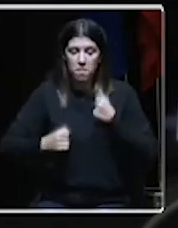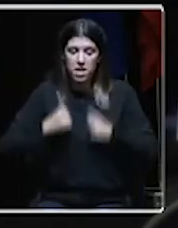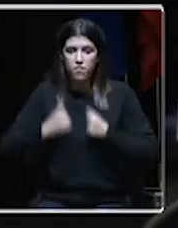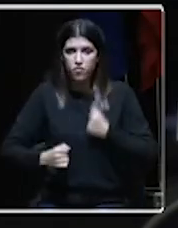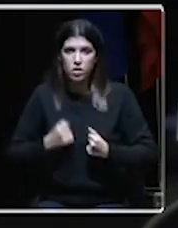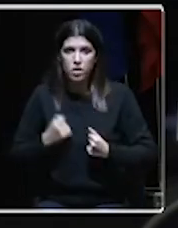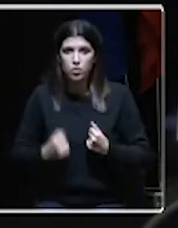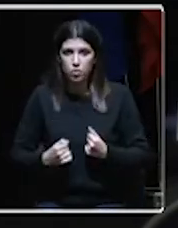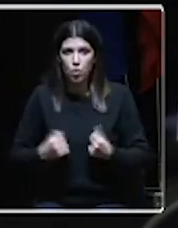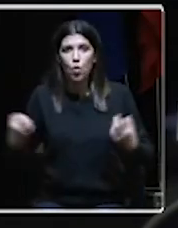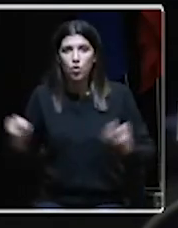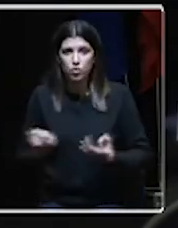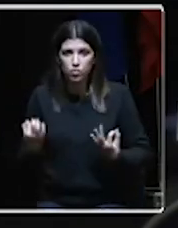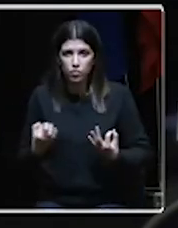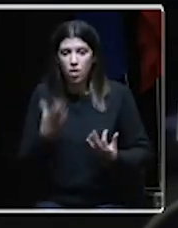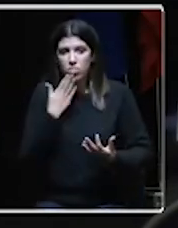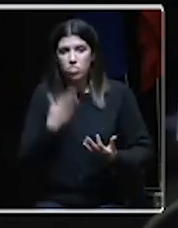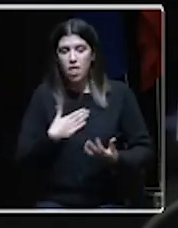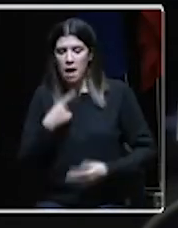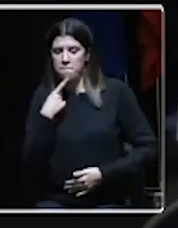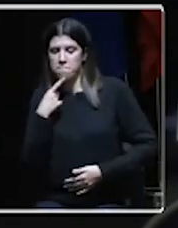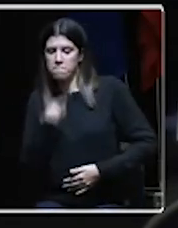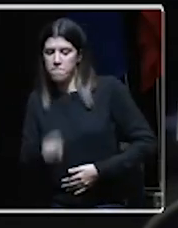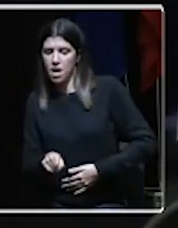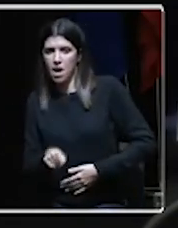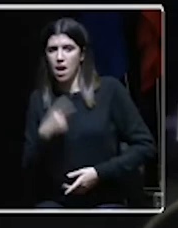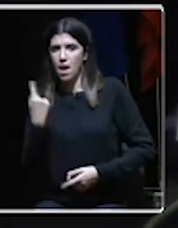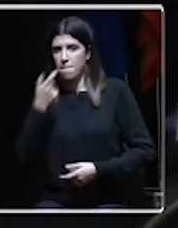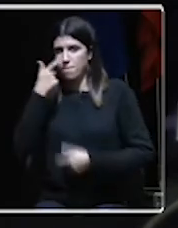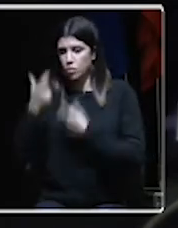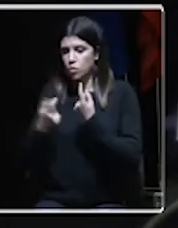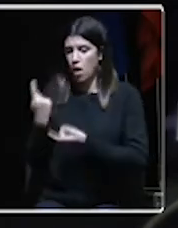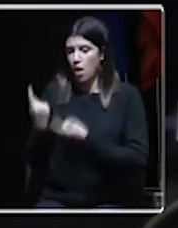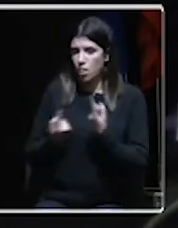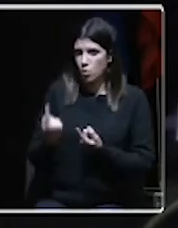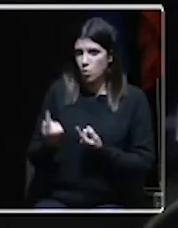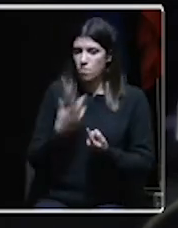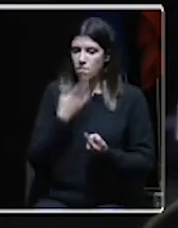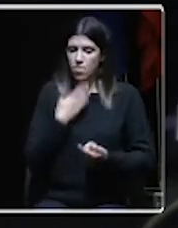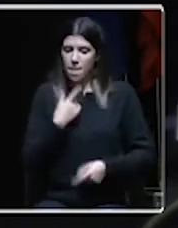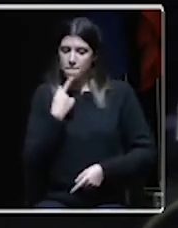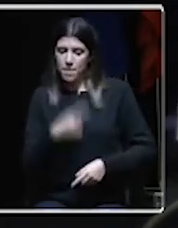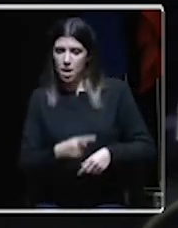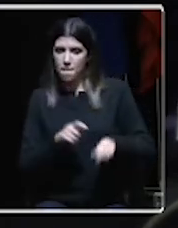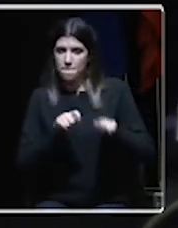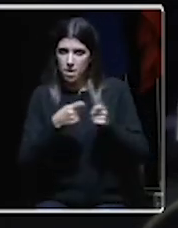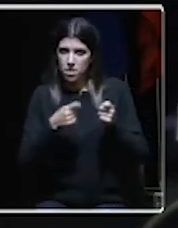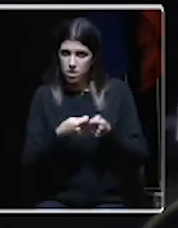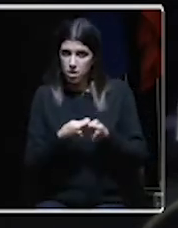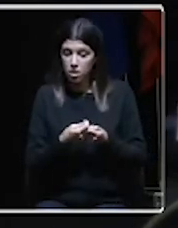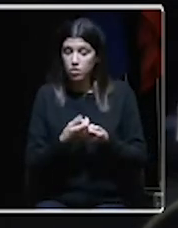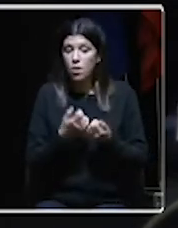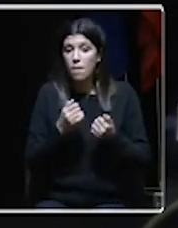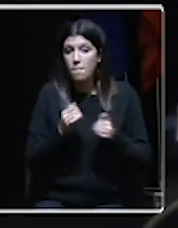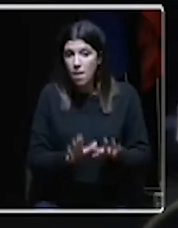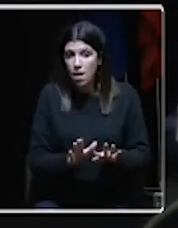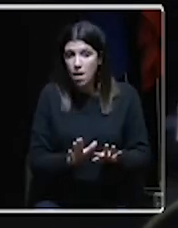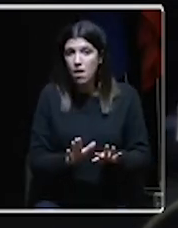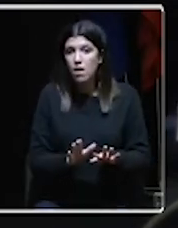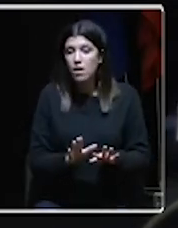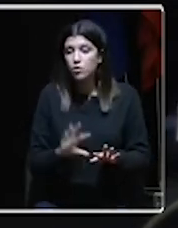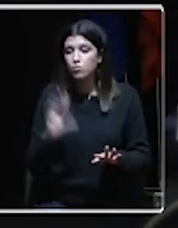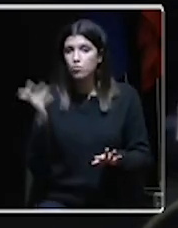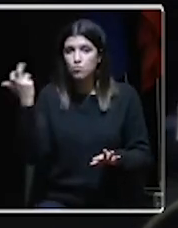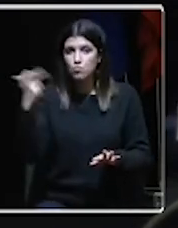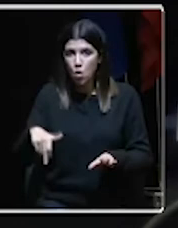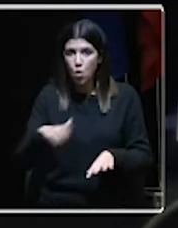ocorrido geram algum desconforto a alguns partidos, a verdade é que elas surgem precisamente